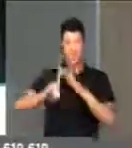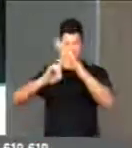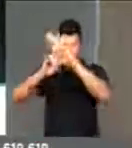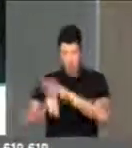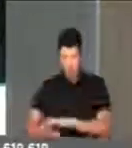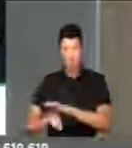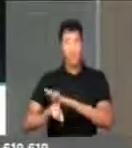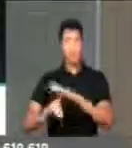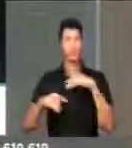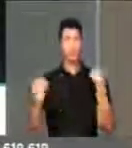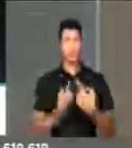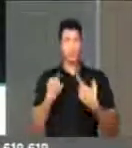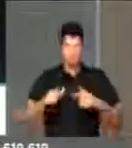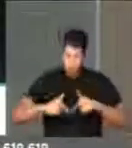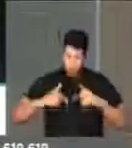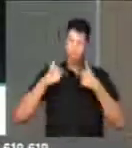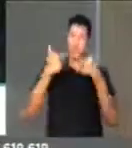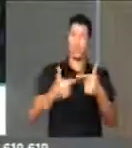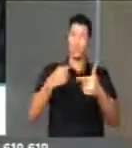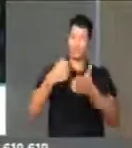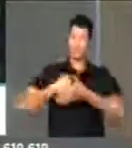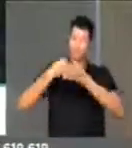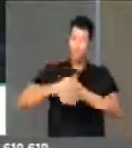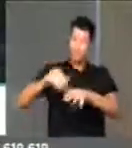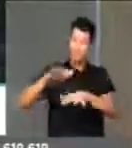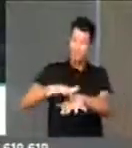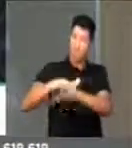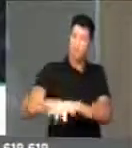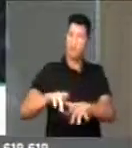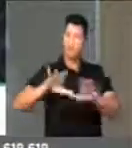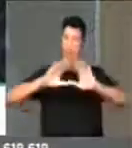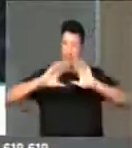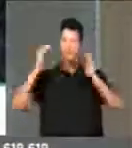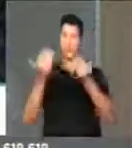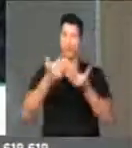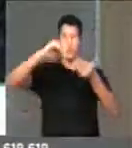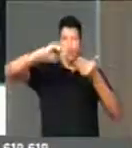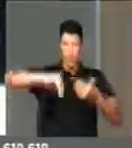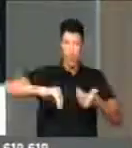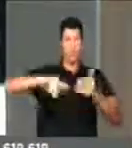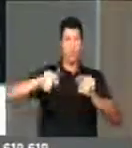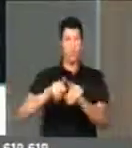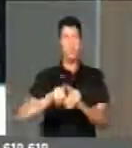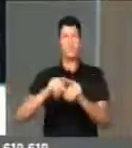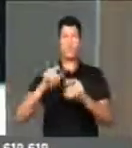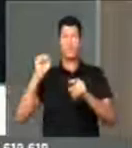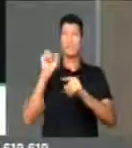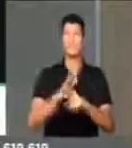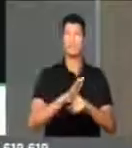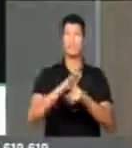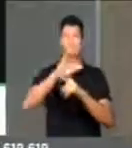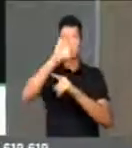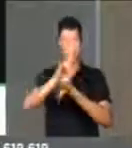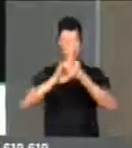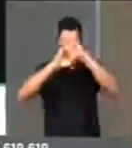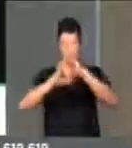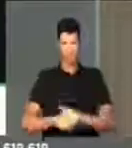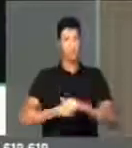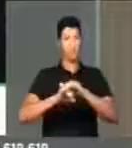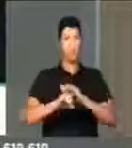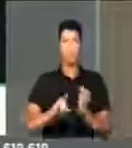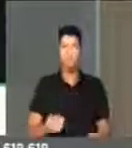menos. Vamos lutar nas ruas, vamos lutar no Congresso para impedir que se retirem aquilo que